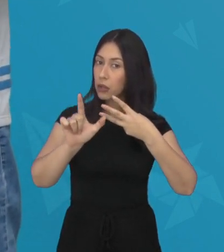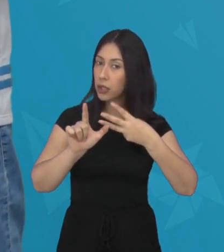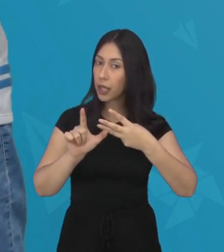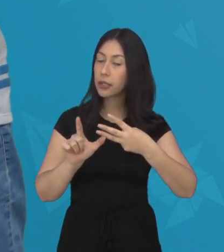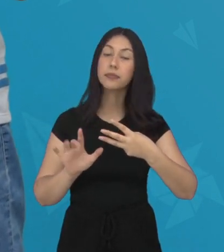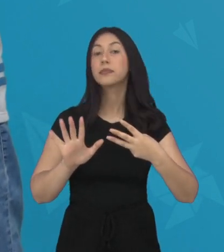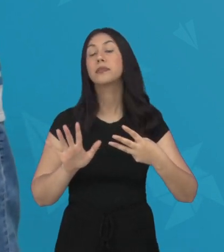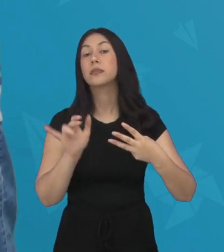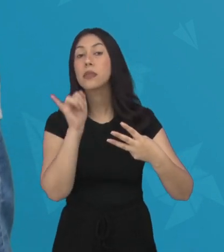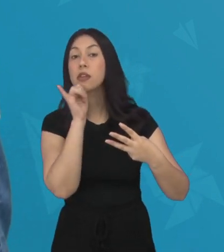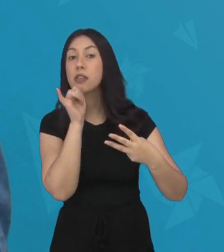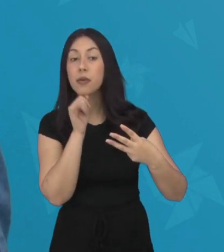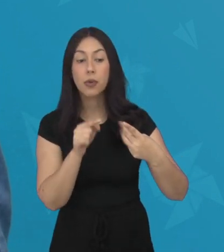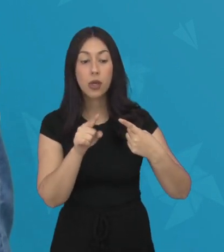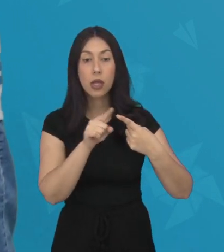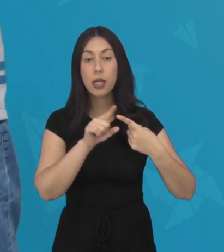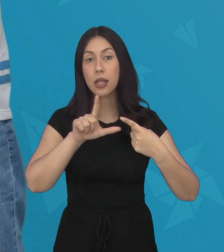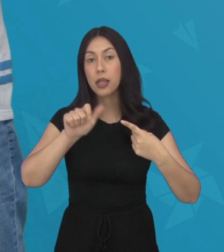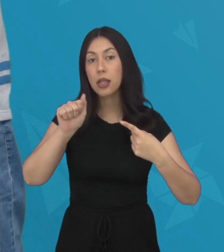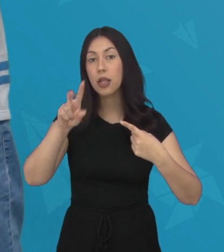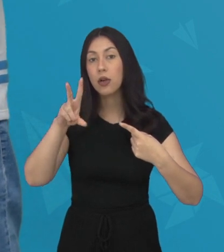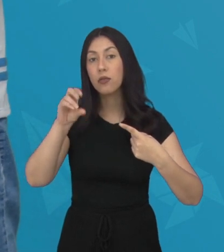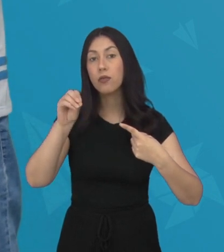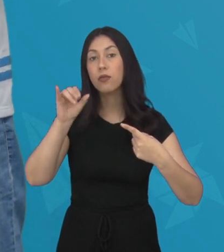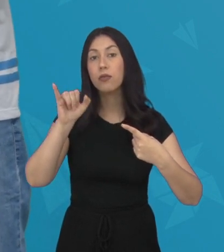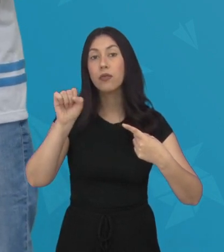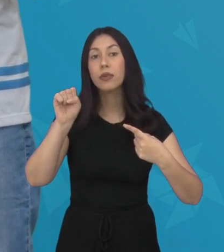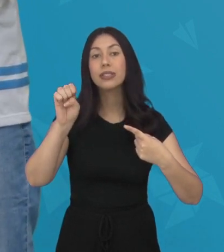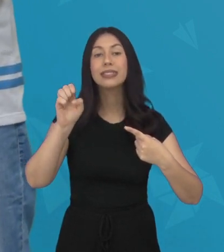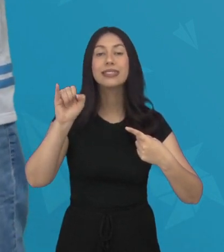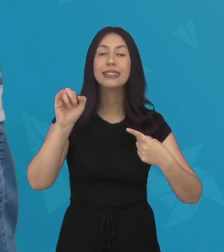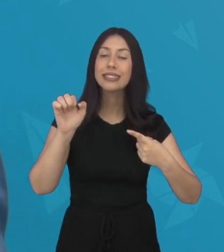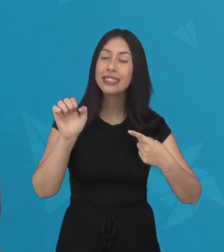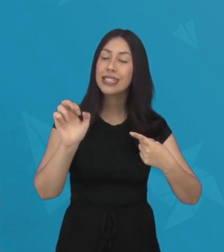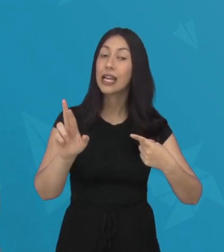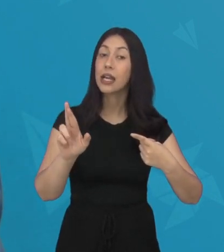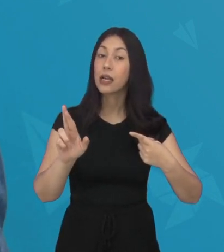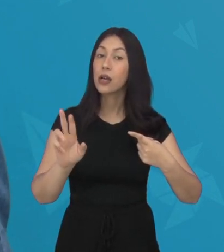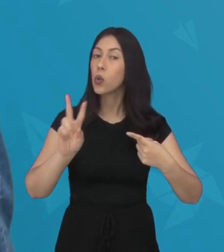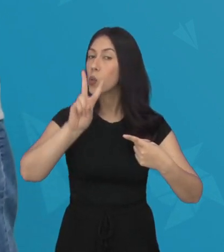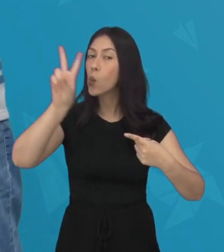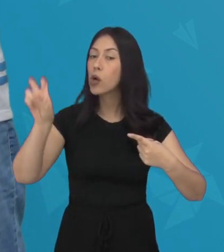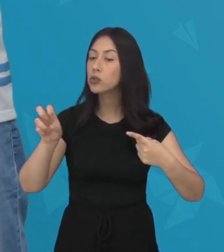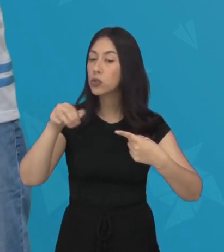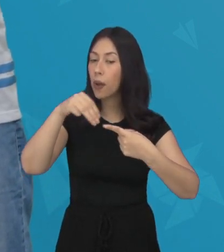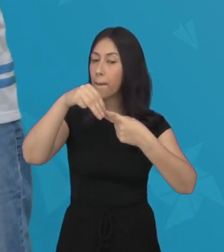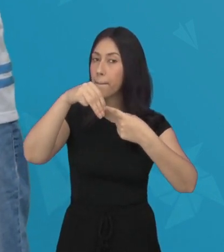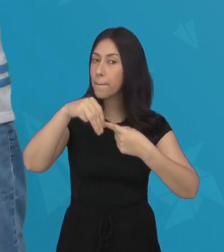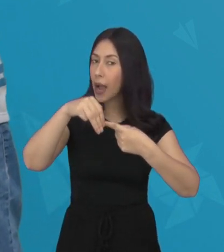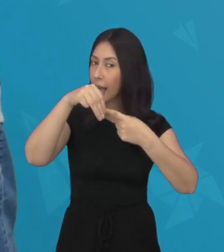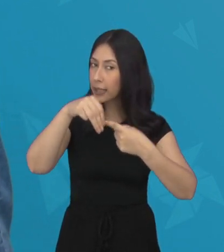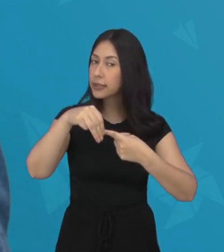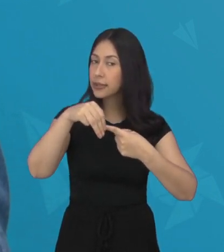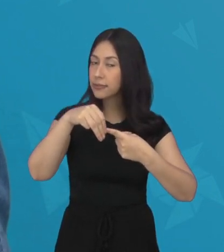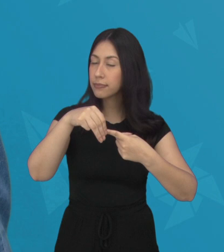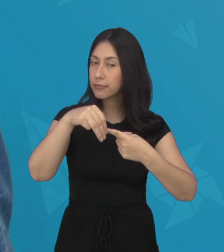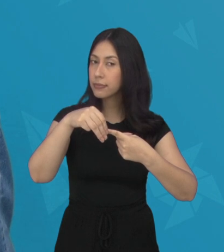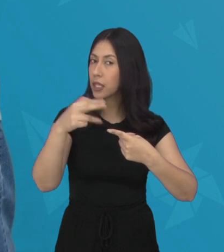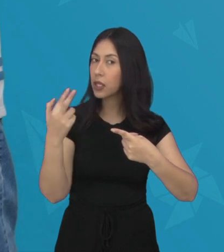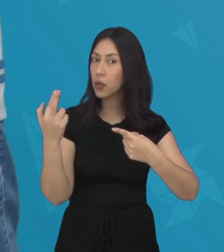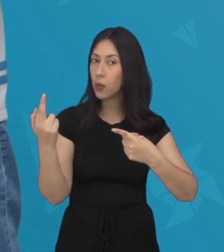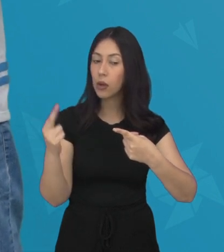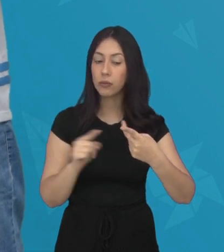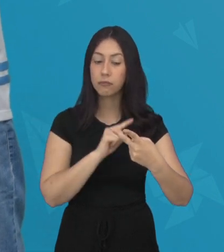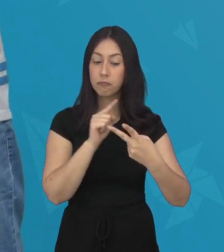né. A gente viu, por exemplo, que Lavoisier, lei de conservação das massas, ou seja, conserva as massas dali, né. O que tem de um lado dos reagentes vai ter nos